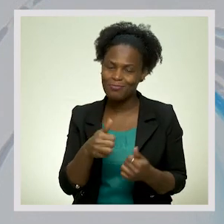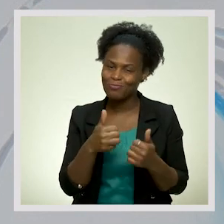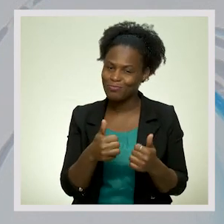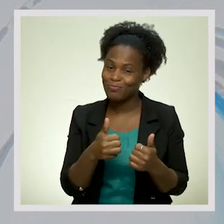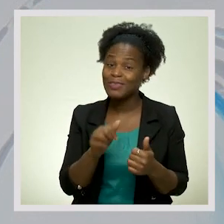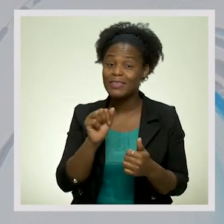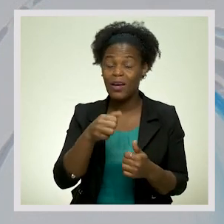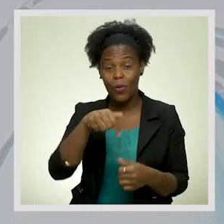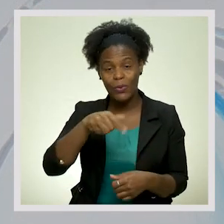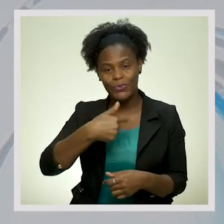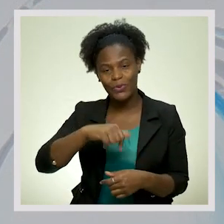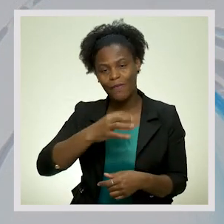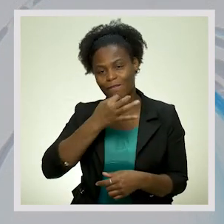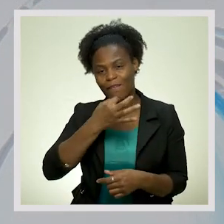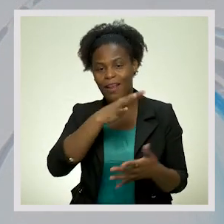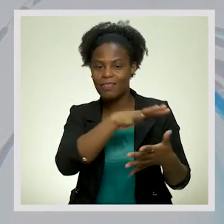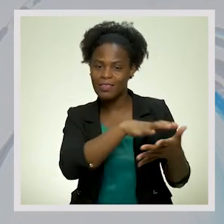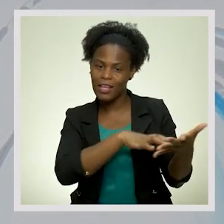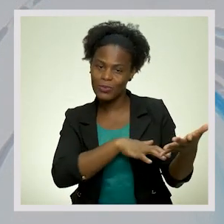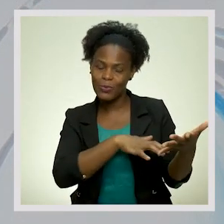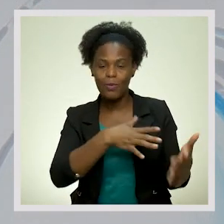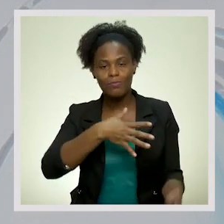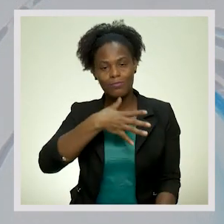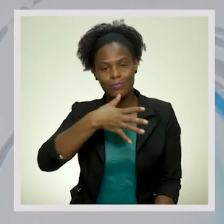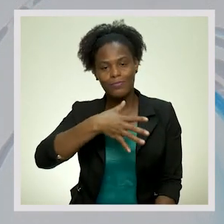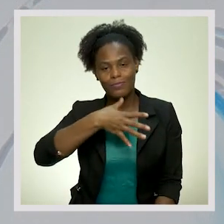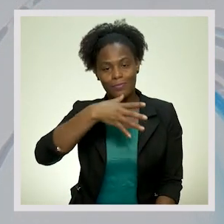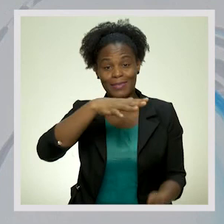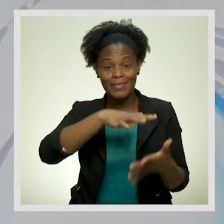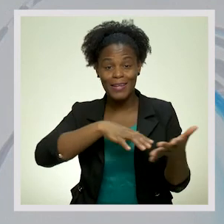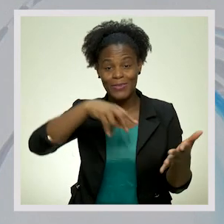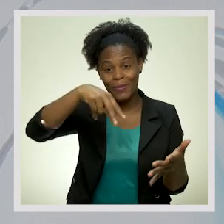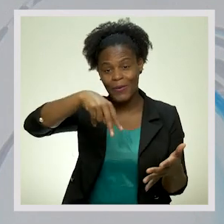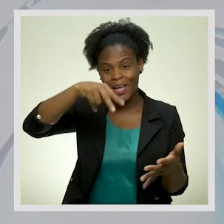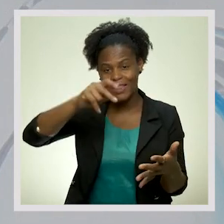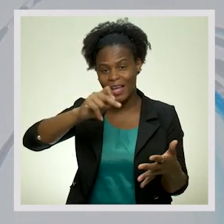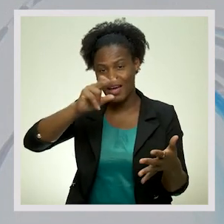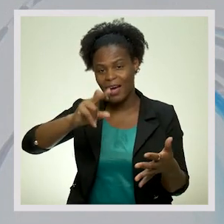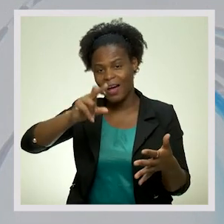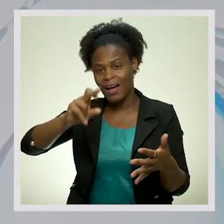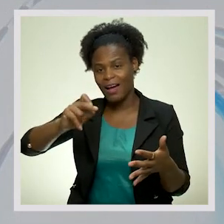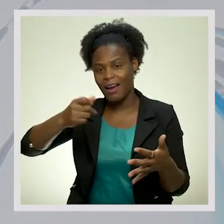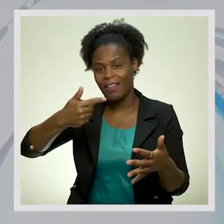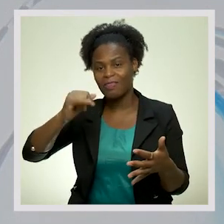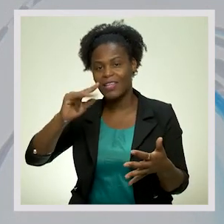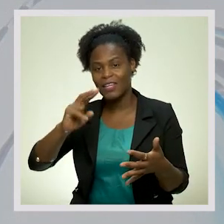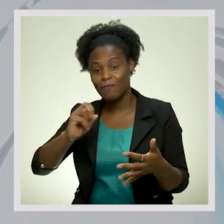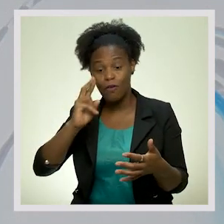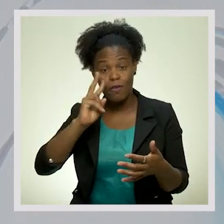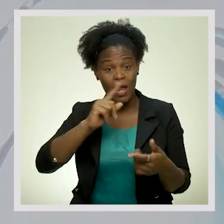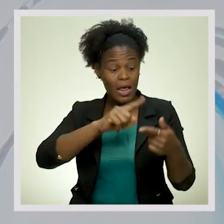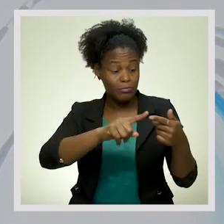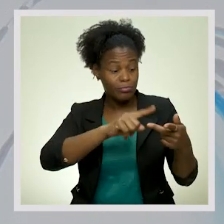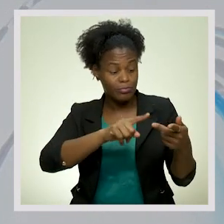Exatamente! Falamos do texto narrativo. Vimos os elementos de uma narrativa. Vocês